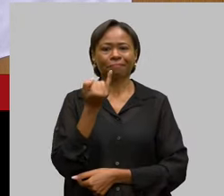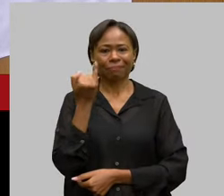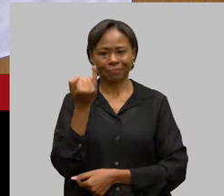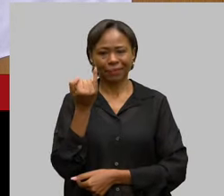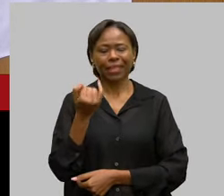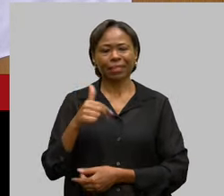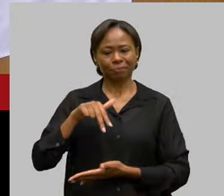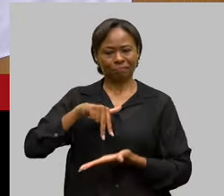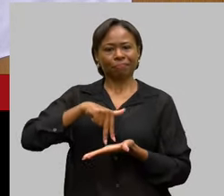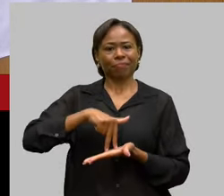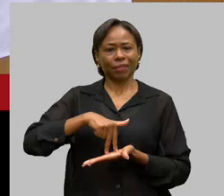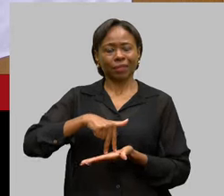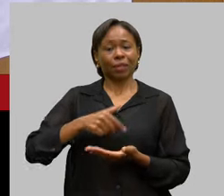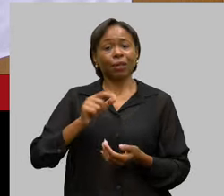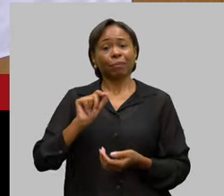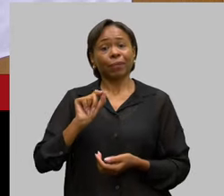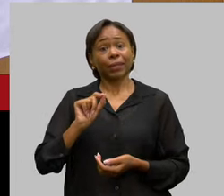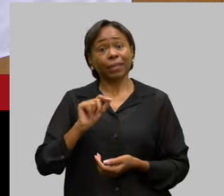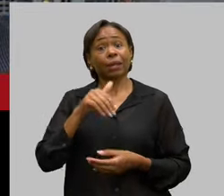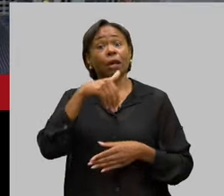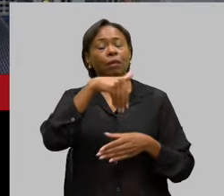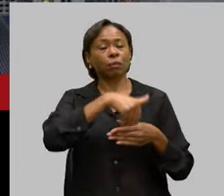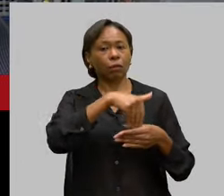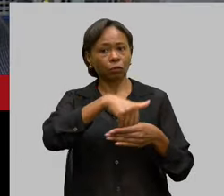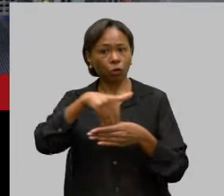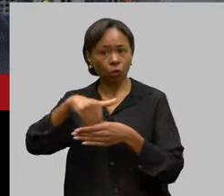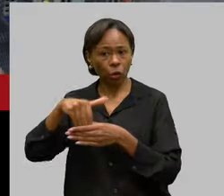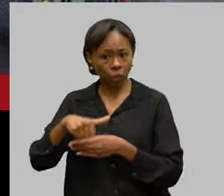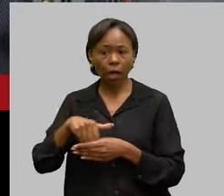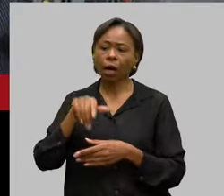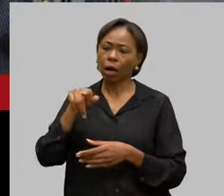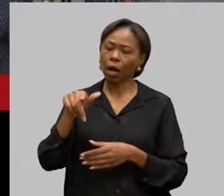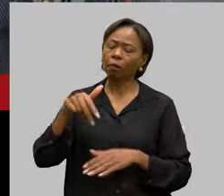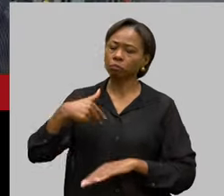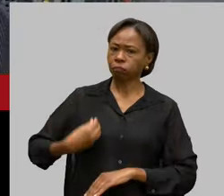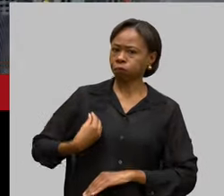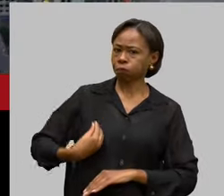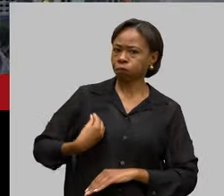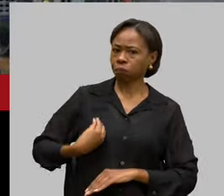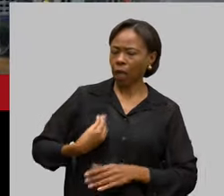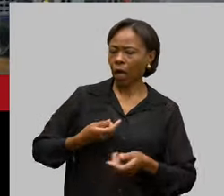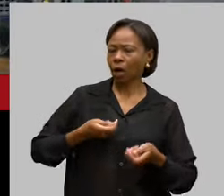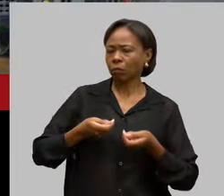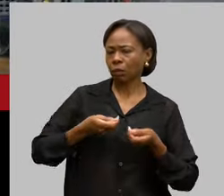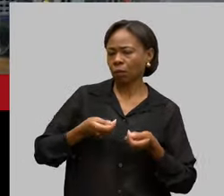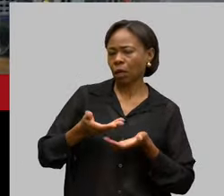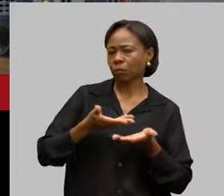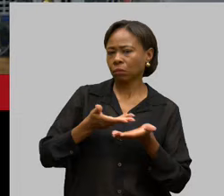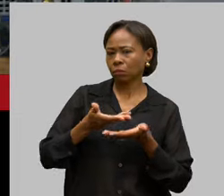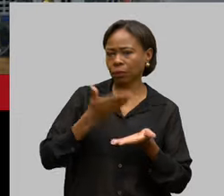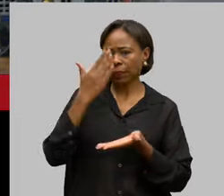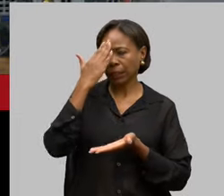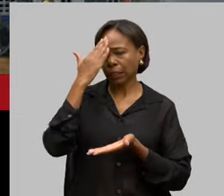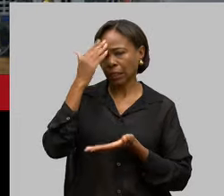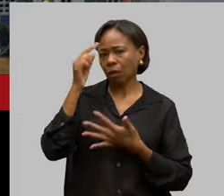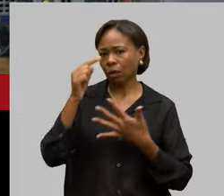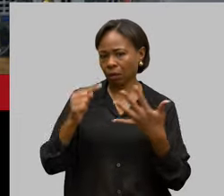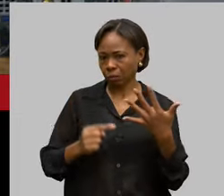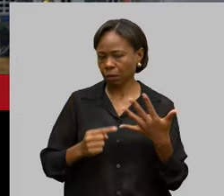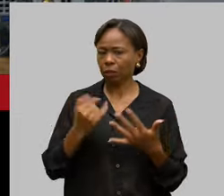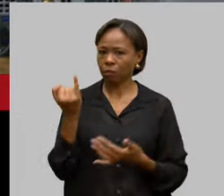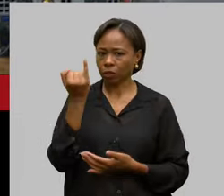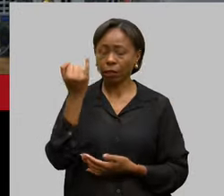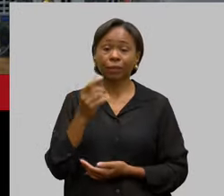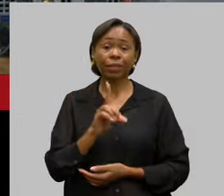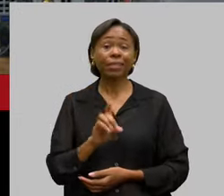que quem vai votar eh se intere da discussão e vejo os diversos pontos eh diferenciados a meu